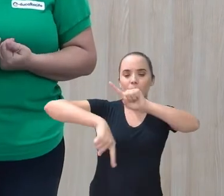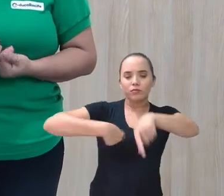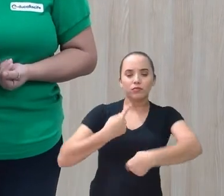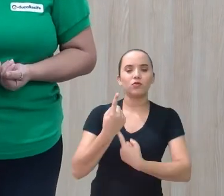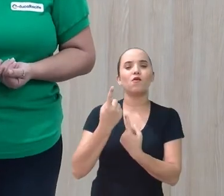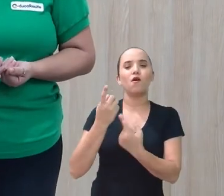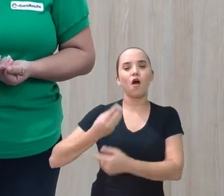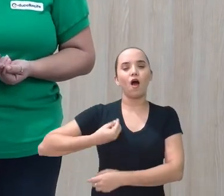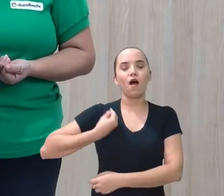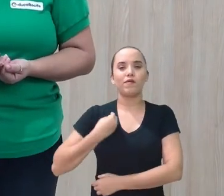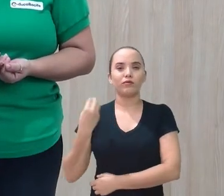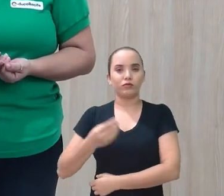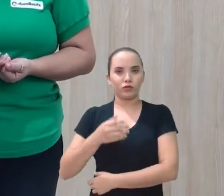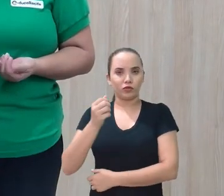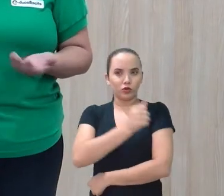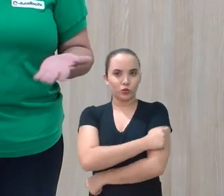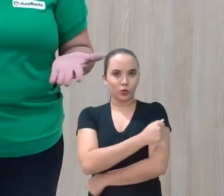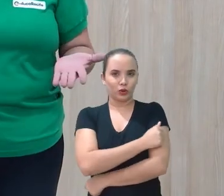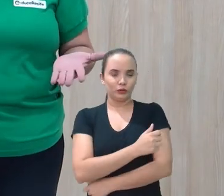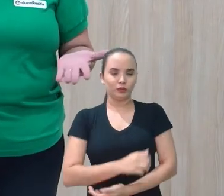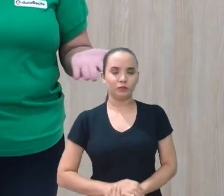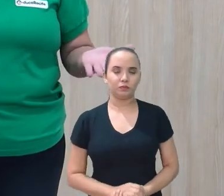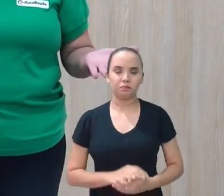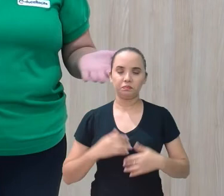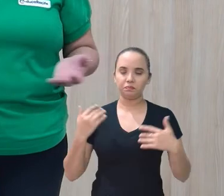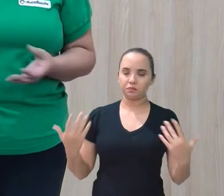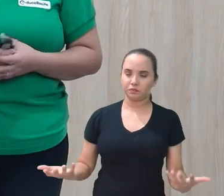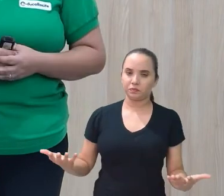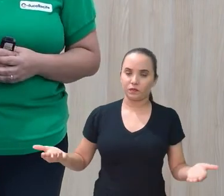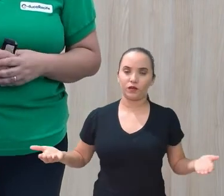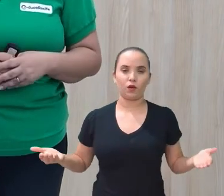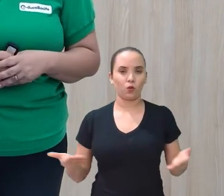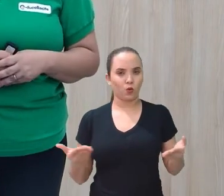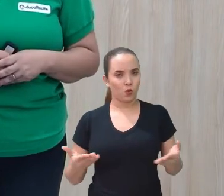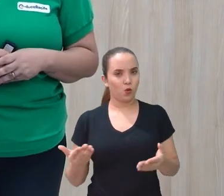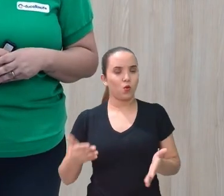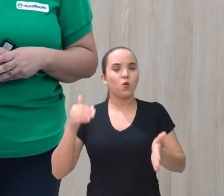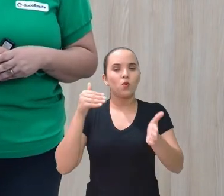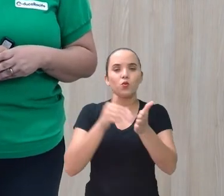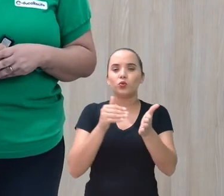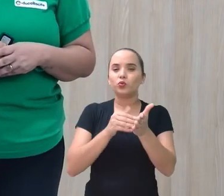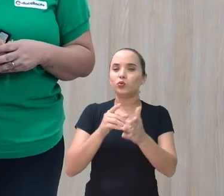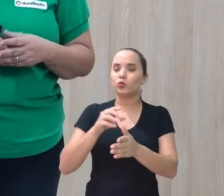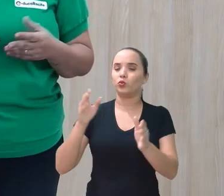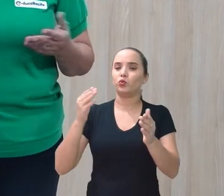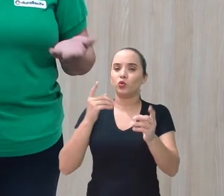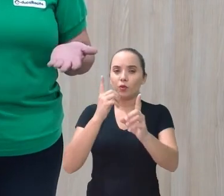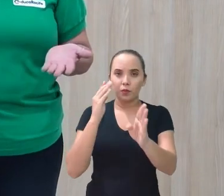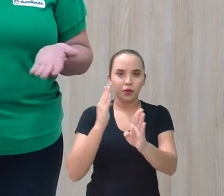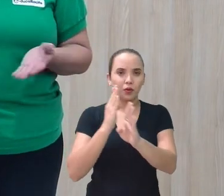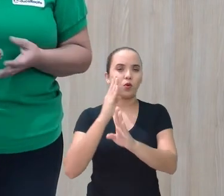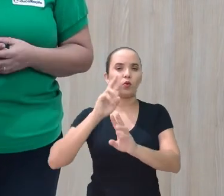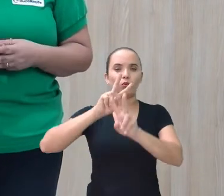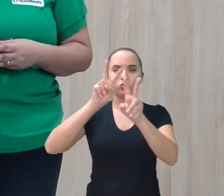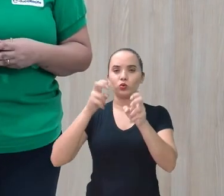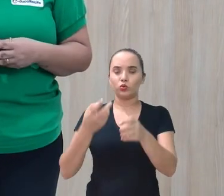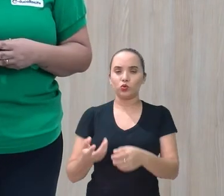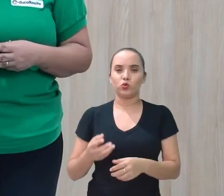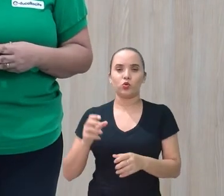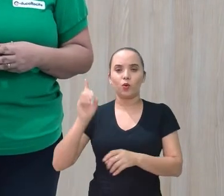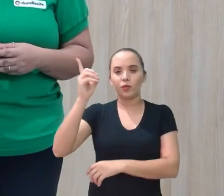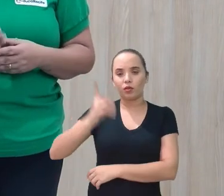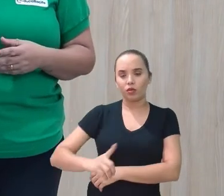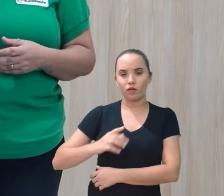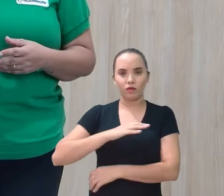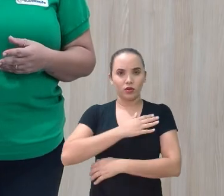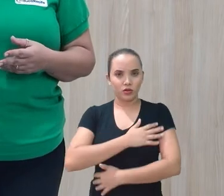desses estudantes. Bom, hoje chegamos ao nosso último dia da nossa temática sobre deficiência